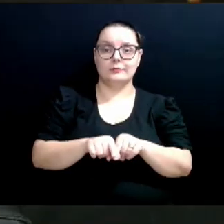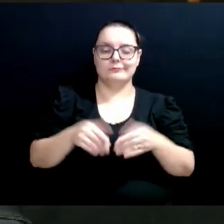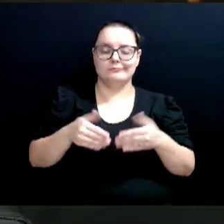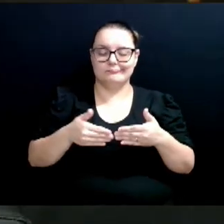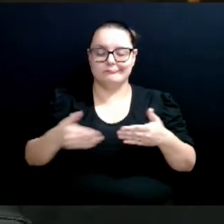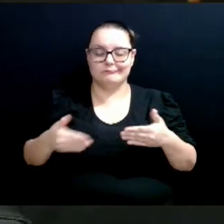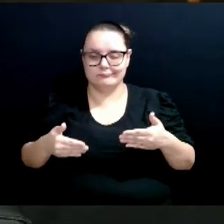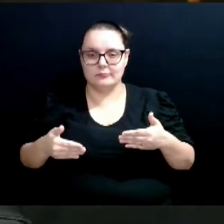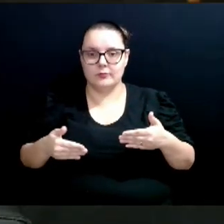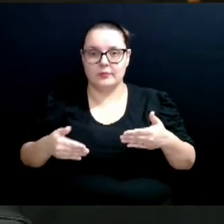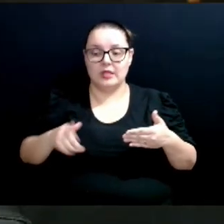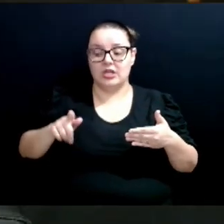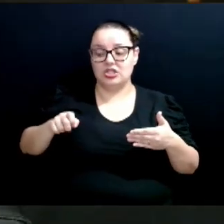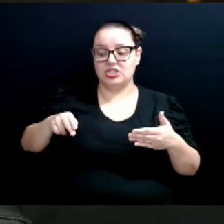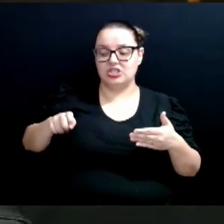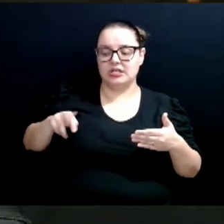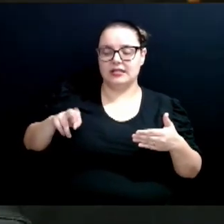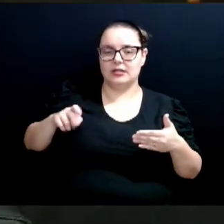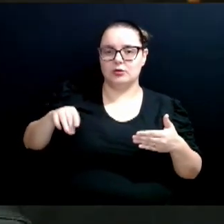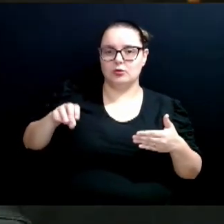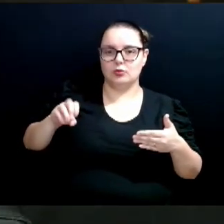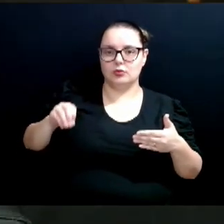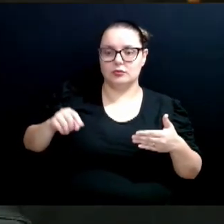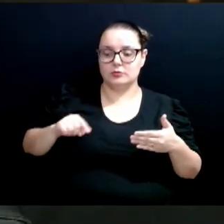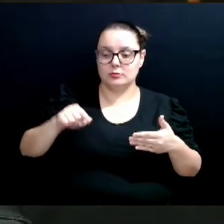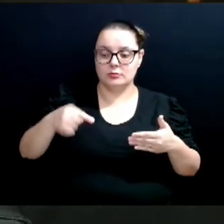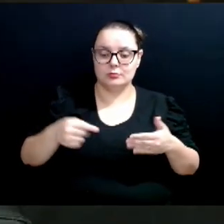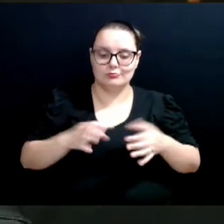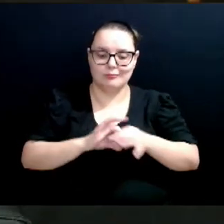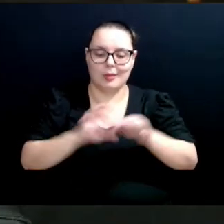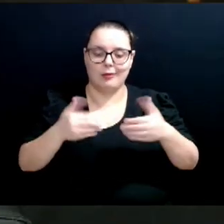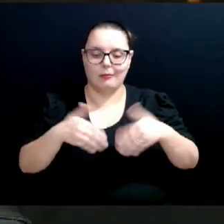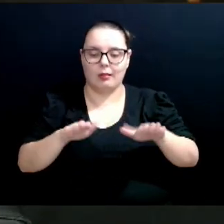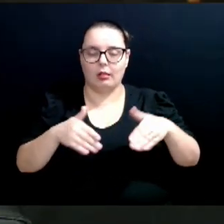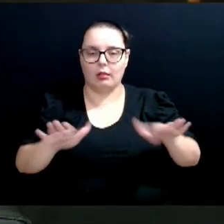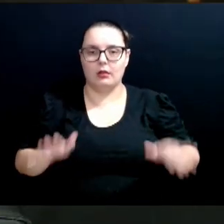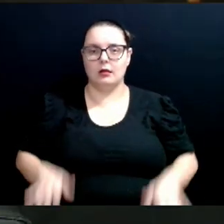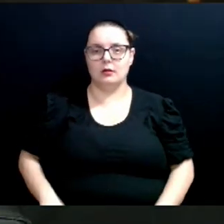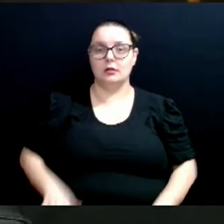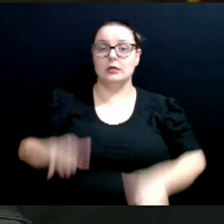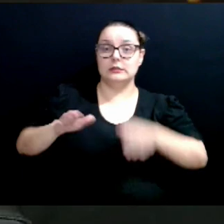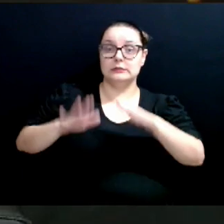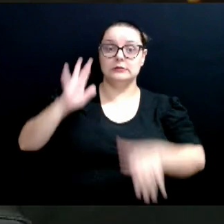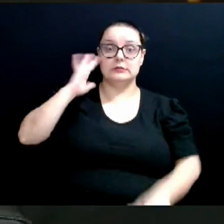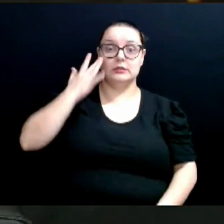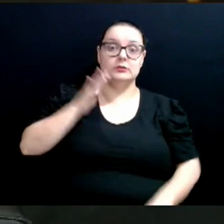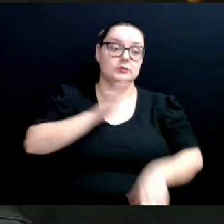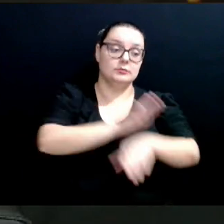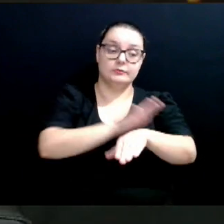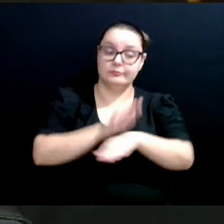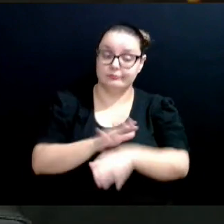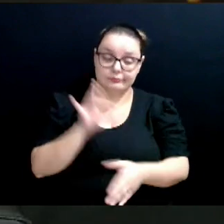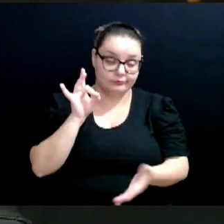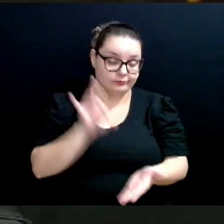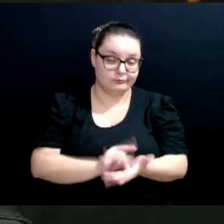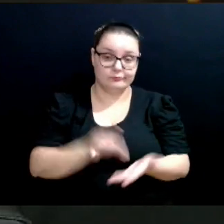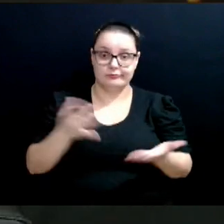ser permissivo. Às vezes a gente acha que a gente está ajudando, mas no fundo a gente acaba